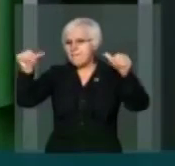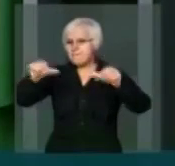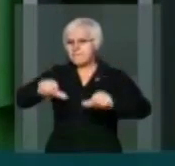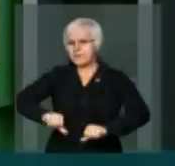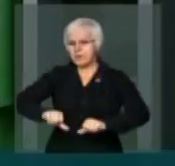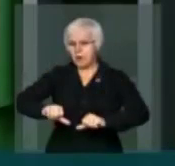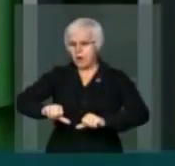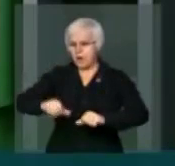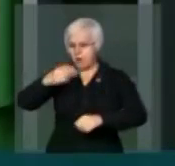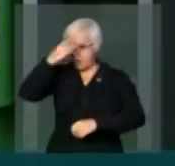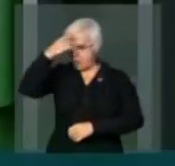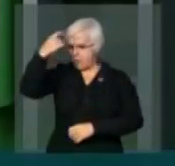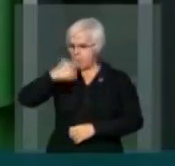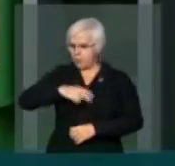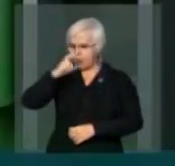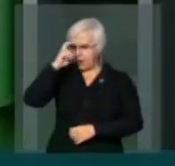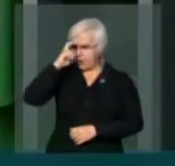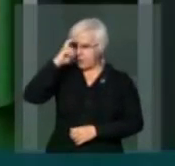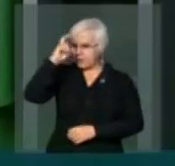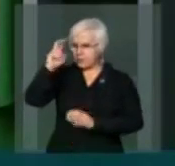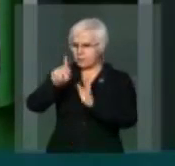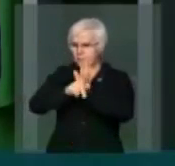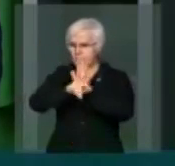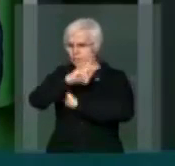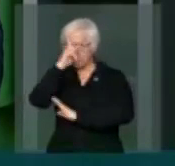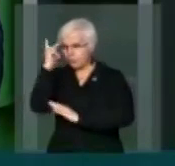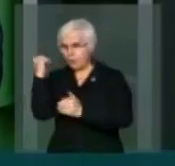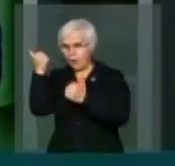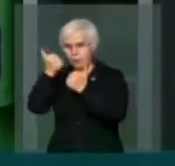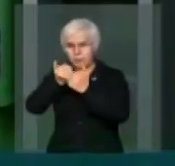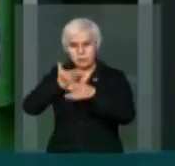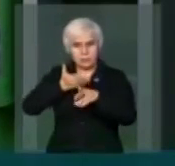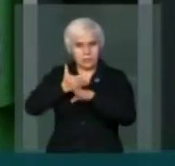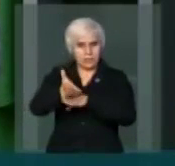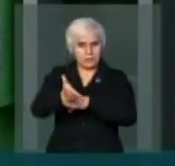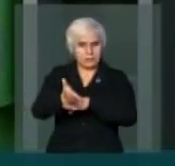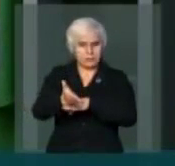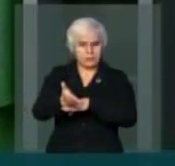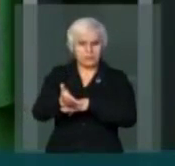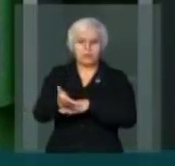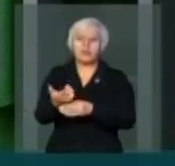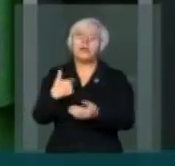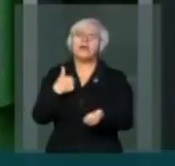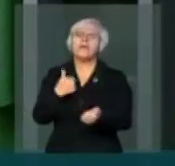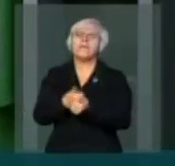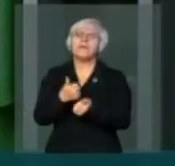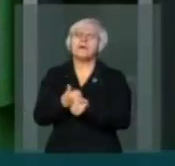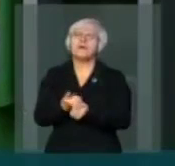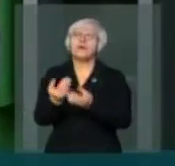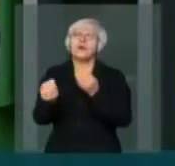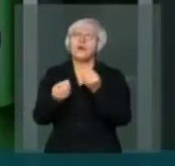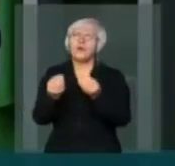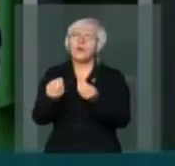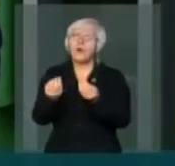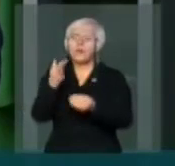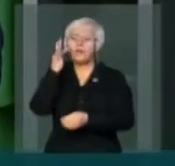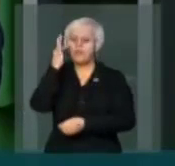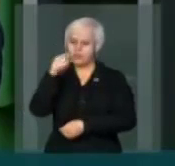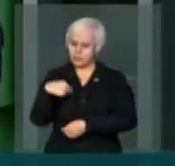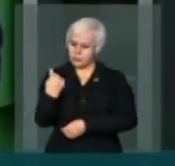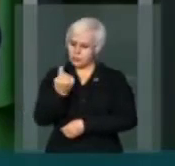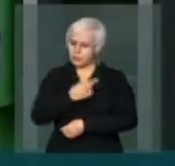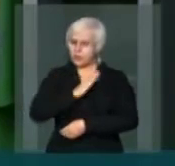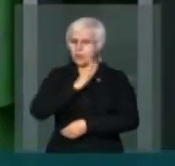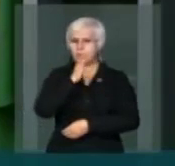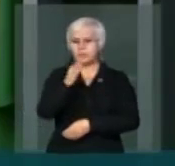nível moral e intelectual dos eleitos, resta-nos perguntar: para onde nos levará este